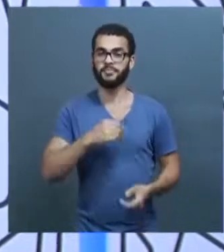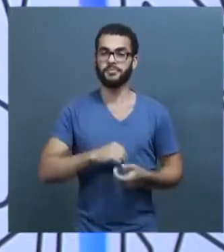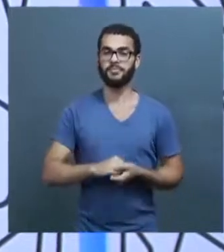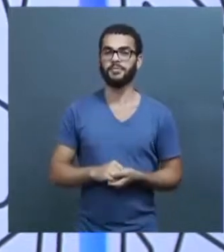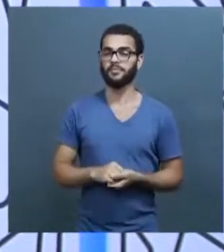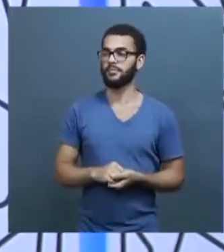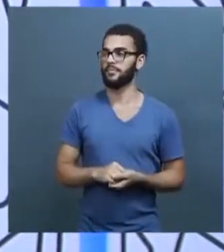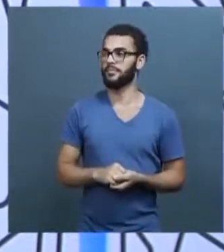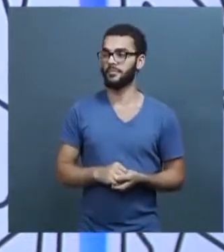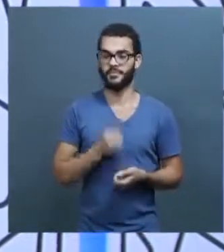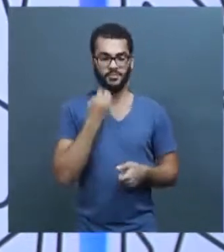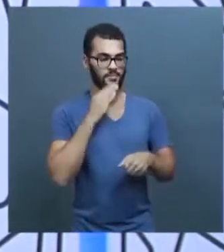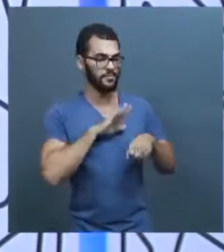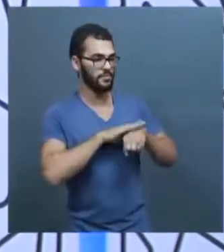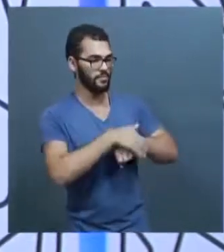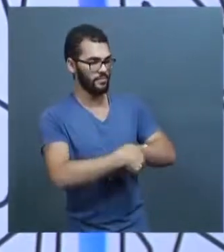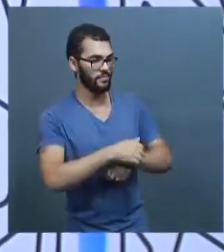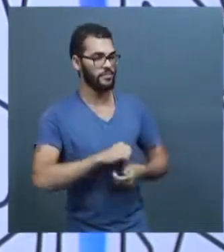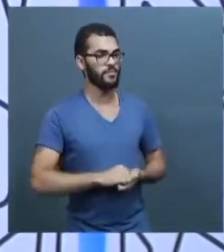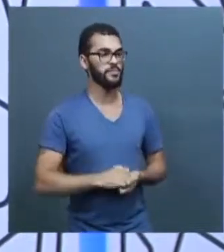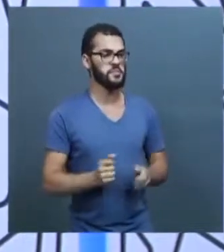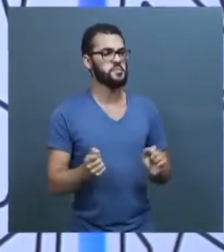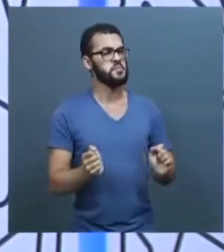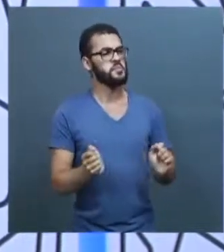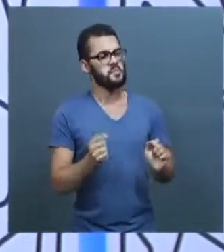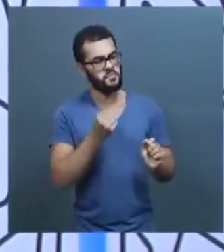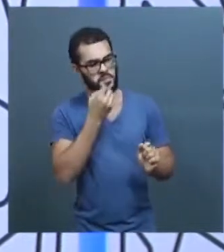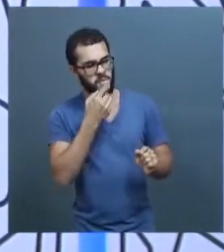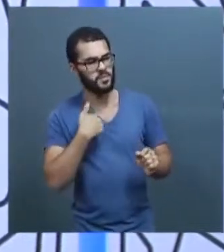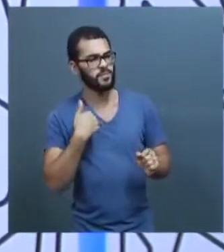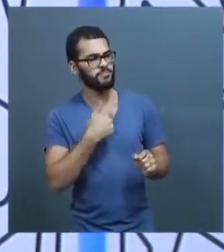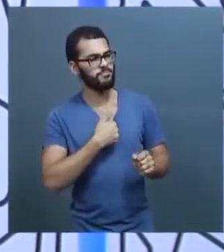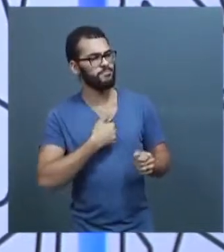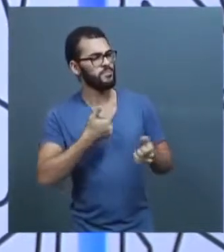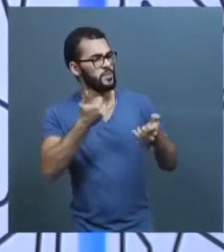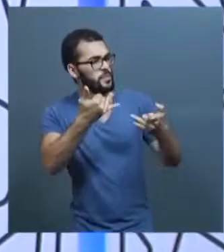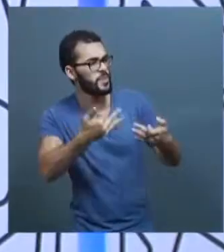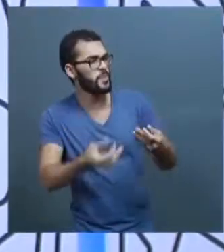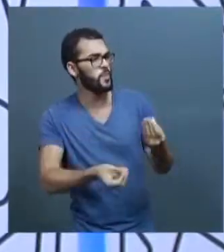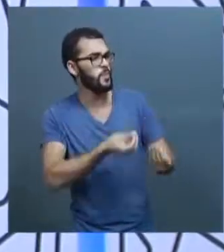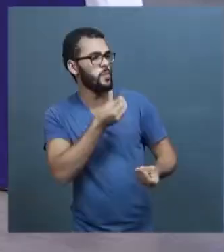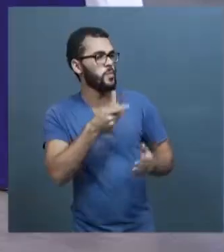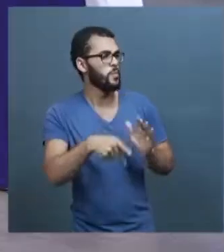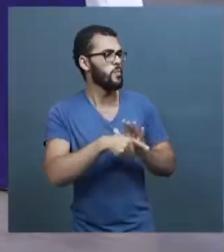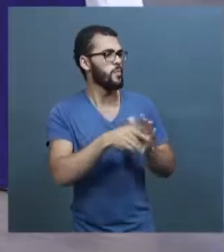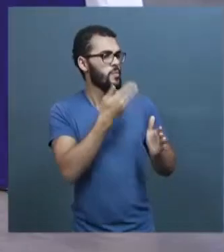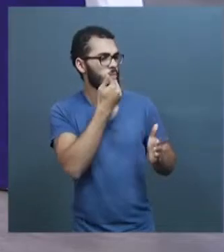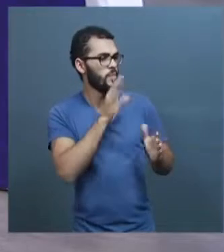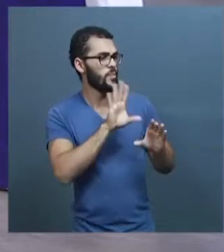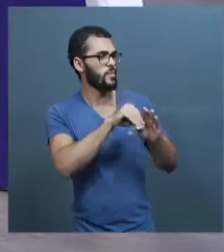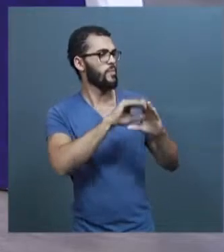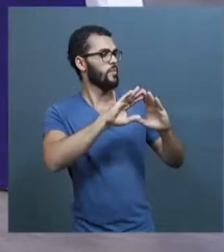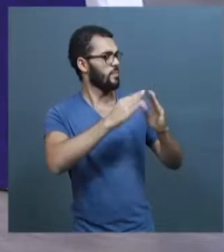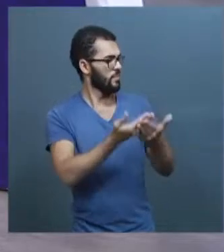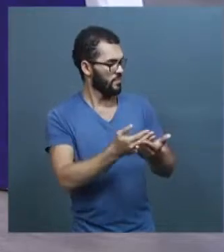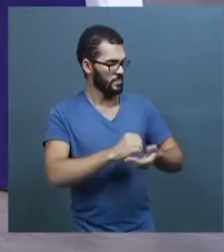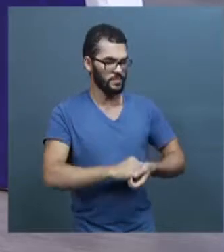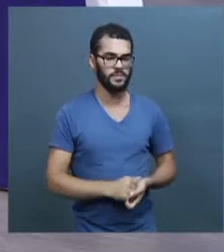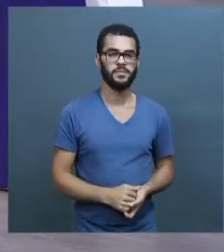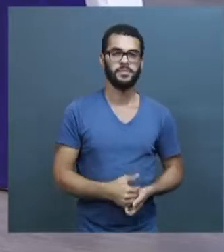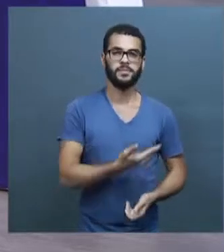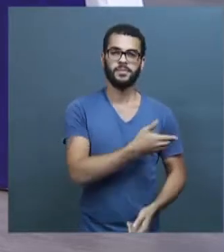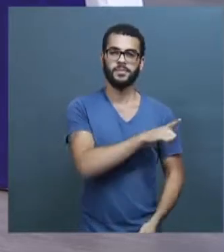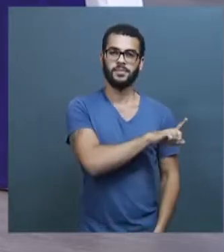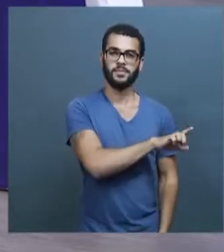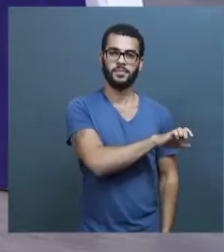com vocês hoje para esclarecer e acrescentar, né, sobre alimentação escolar. Com certeza. Hoje também recebemos a